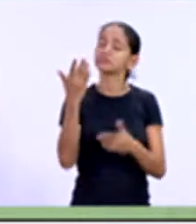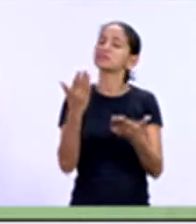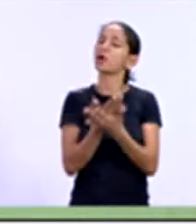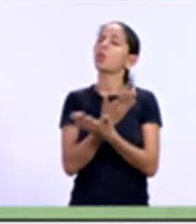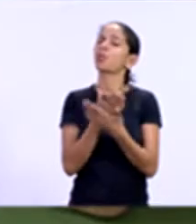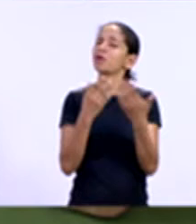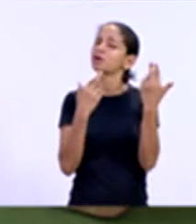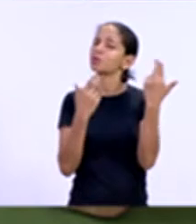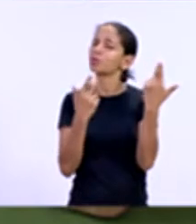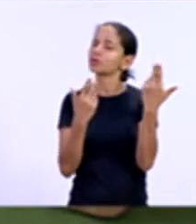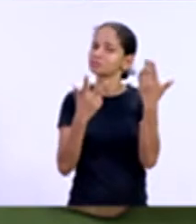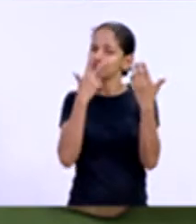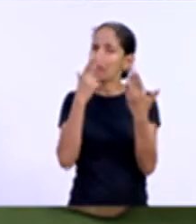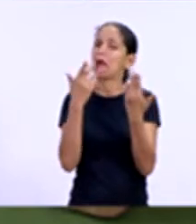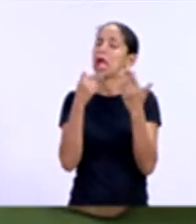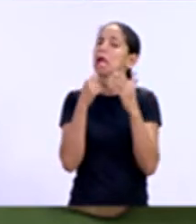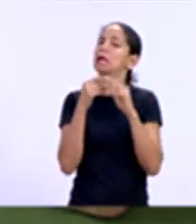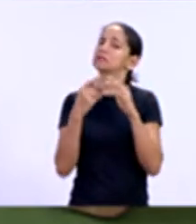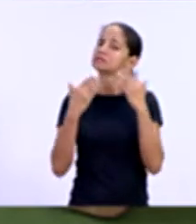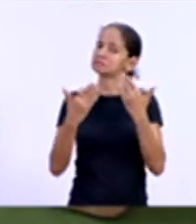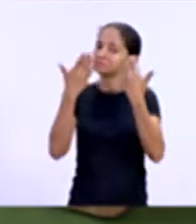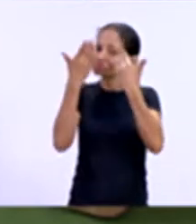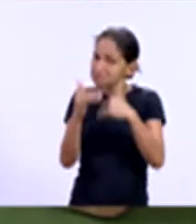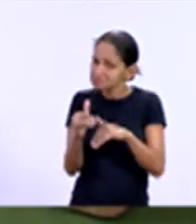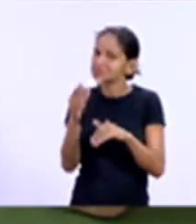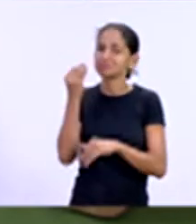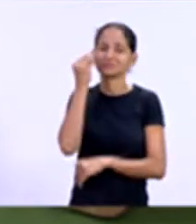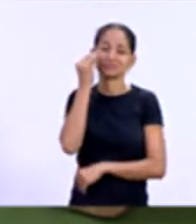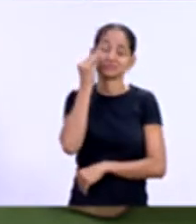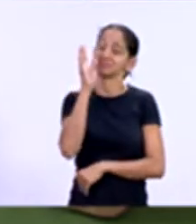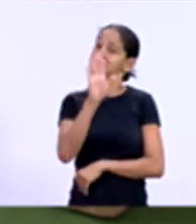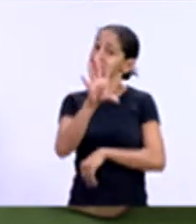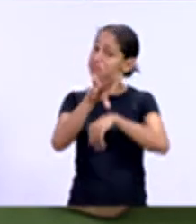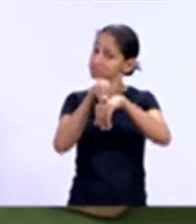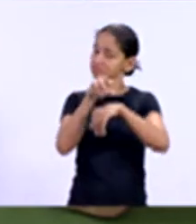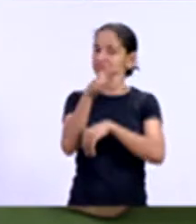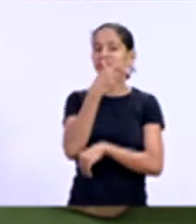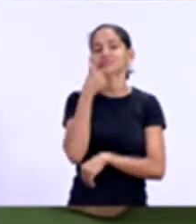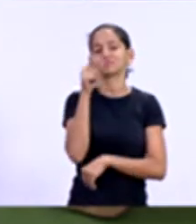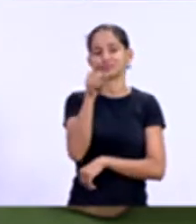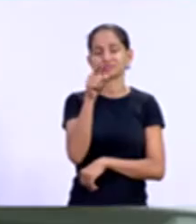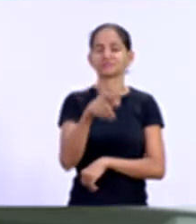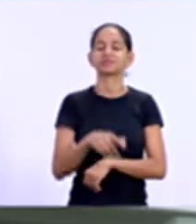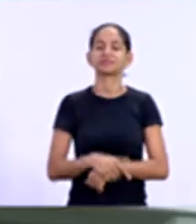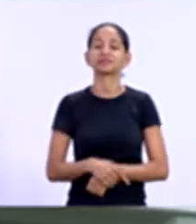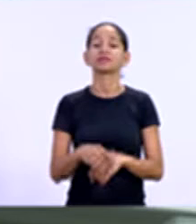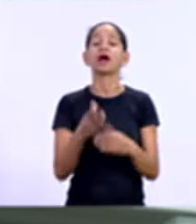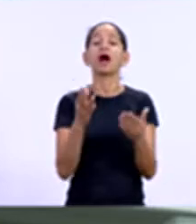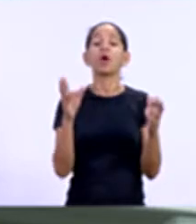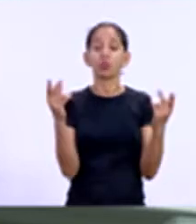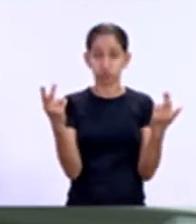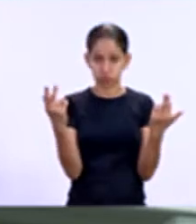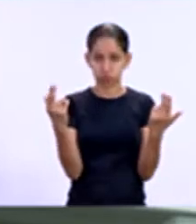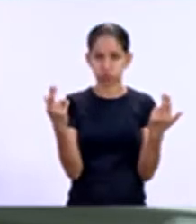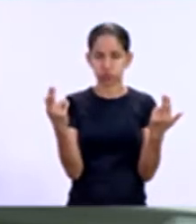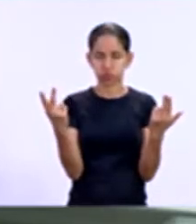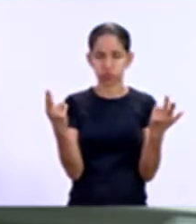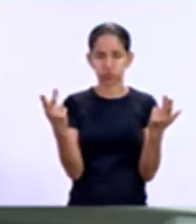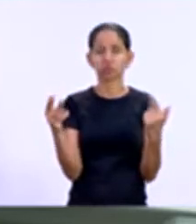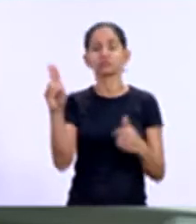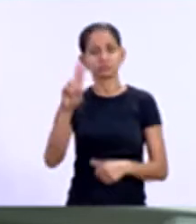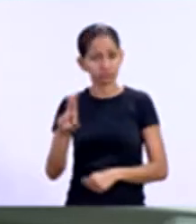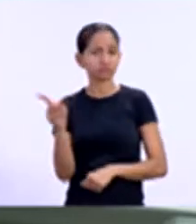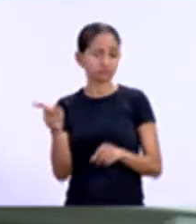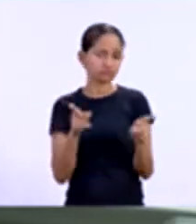coisa daqui a pouco. Né? Então, fórum, tarefa... ambas ferramentas que nós acabamos de